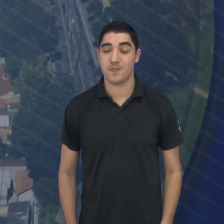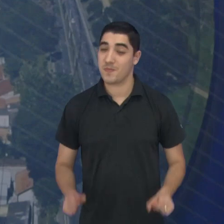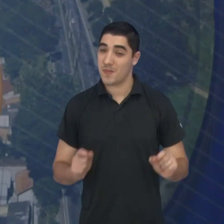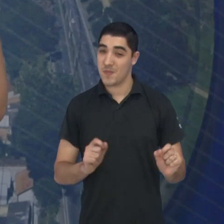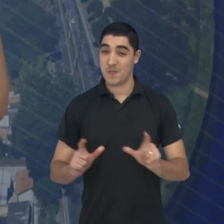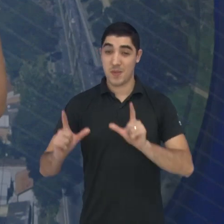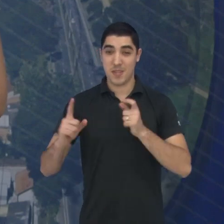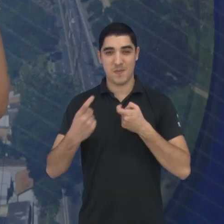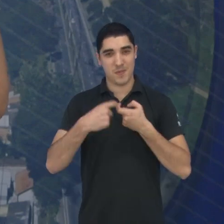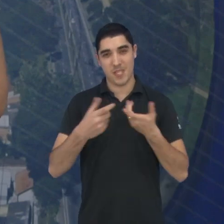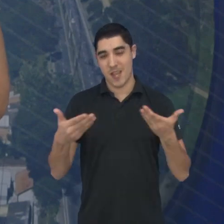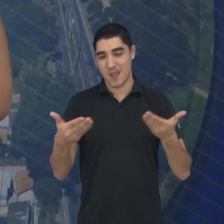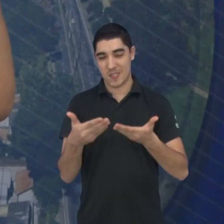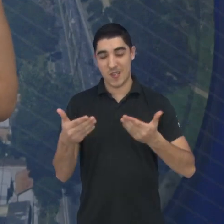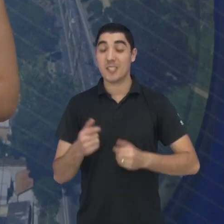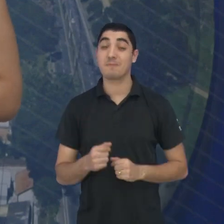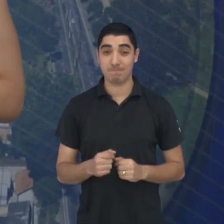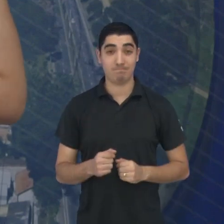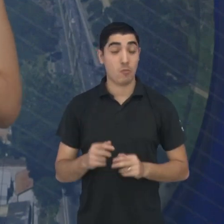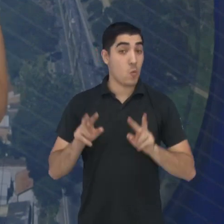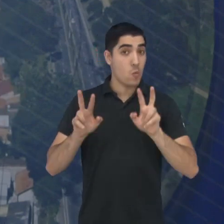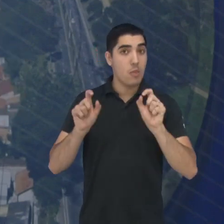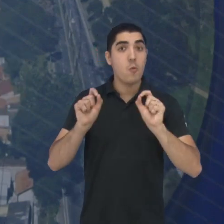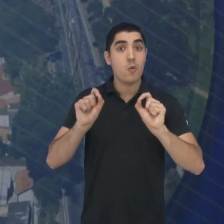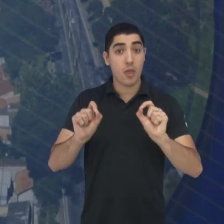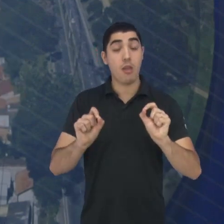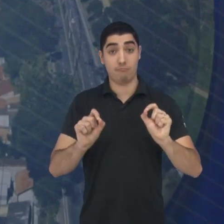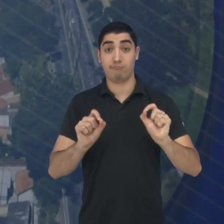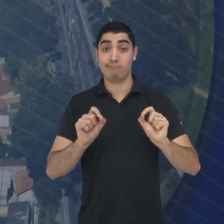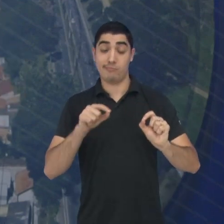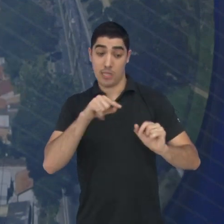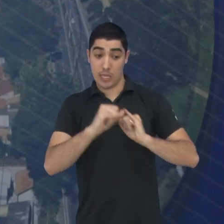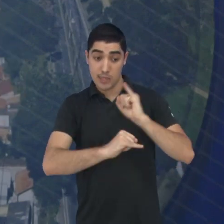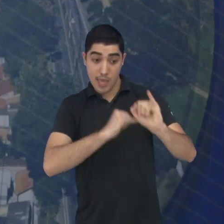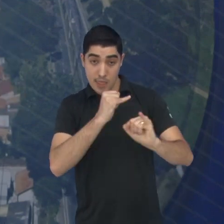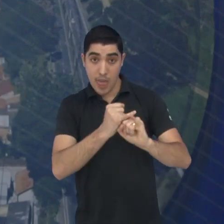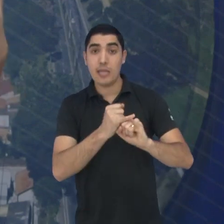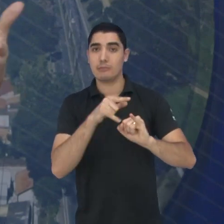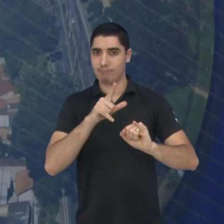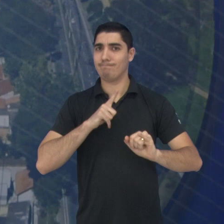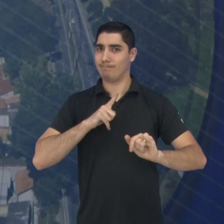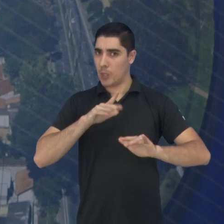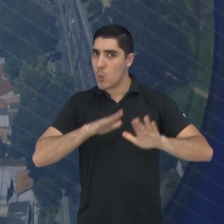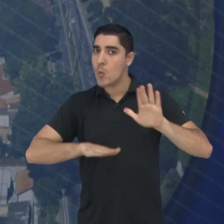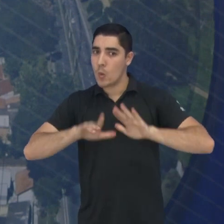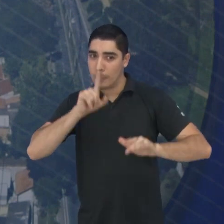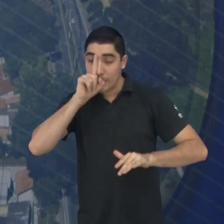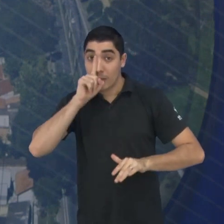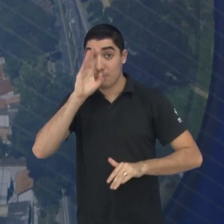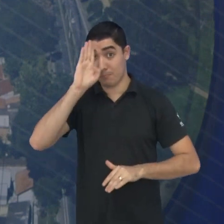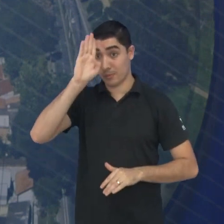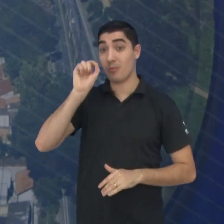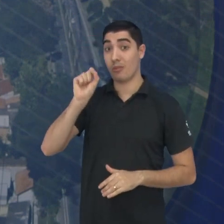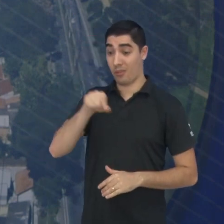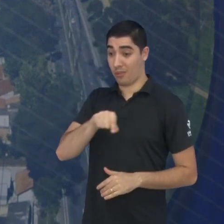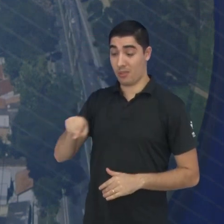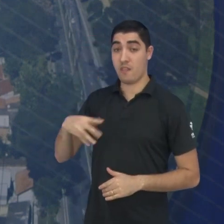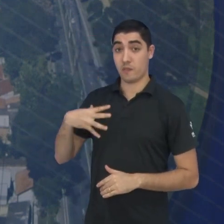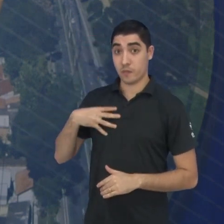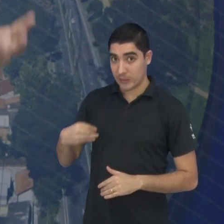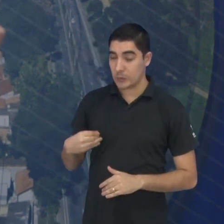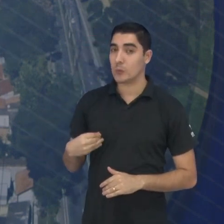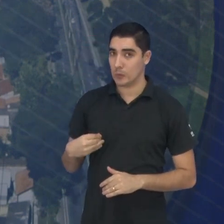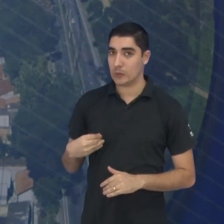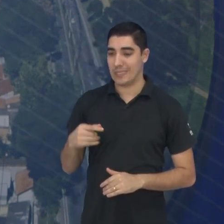Estamos de volta com diálogos, hoje falando sobre os riscos que a internet oferece, principalmente para quem tem filhos, não é mesmo, gente?